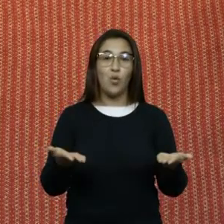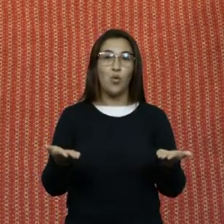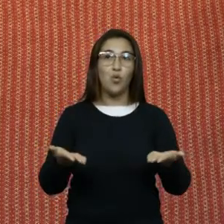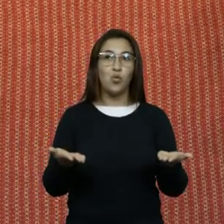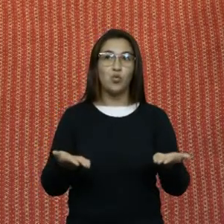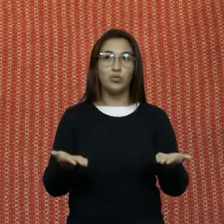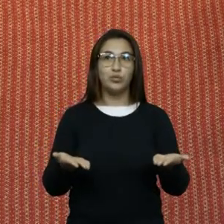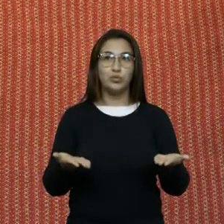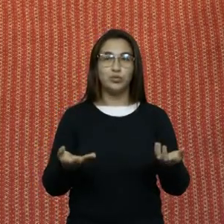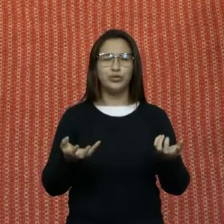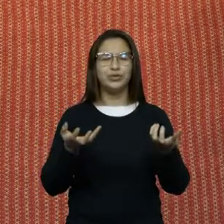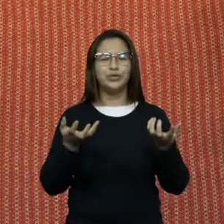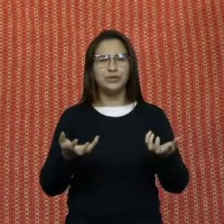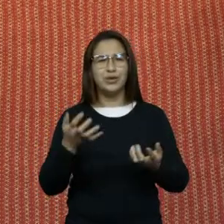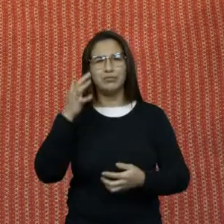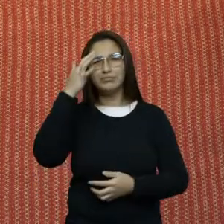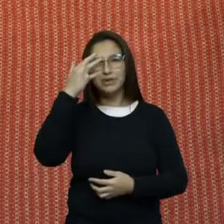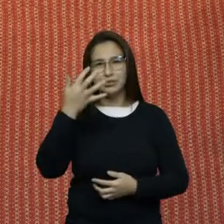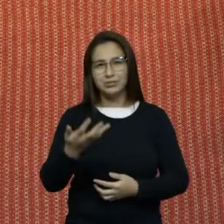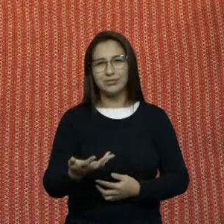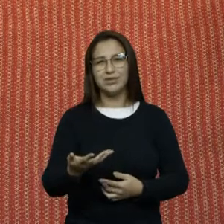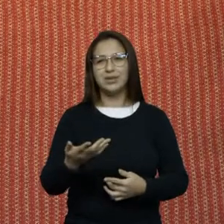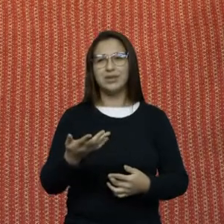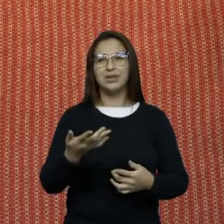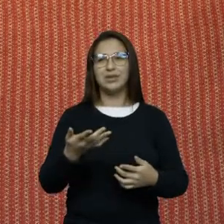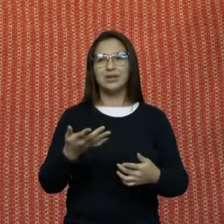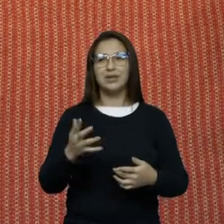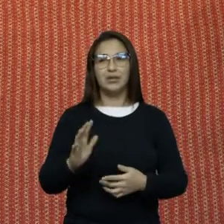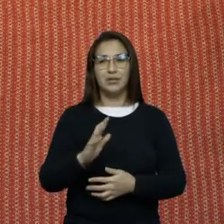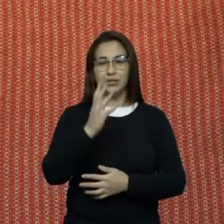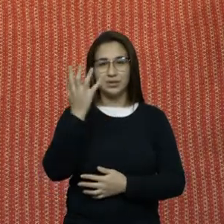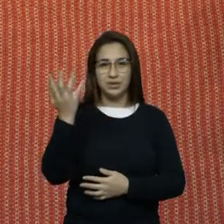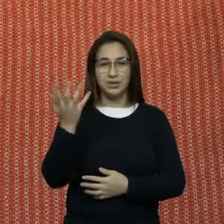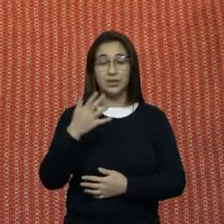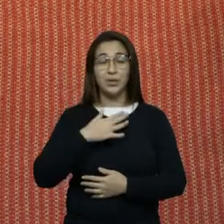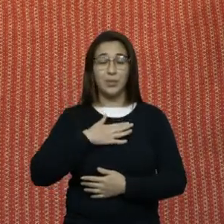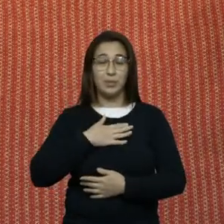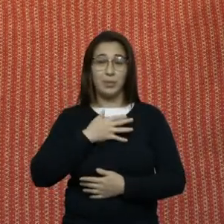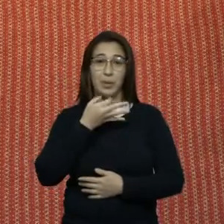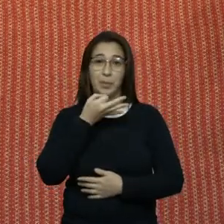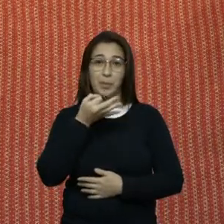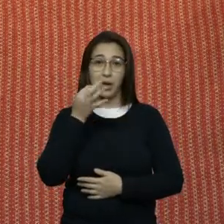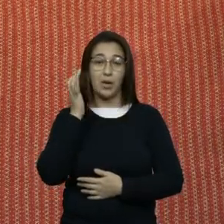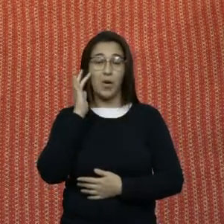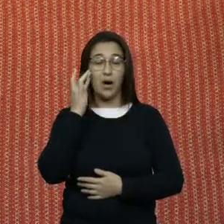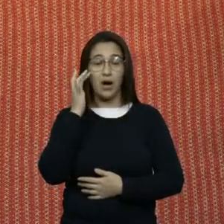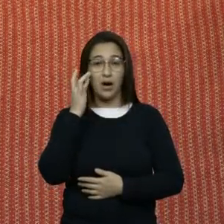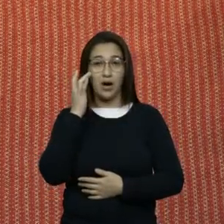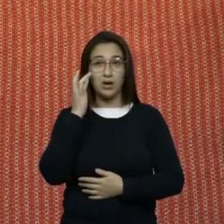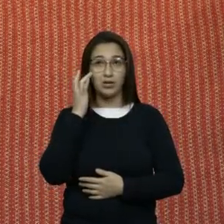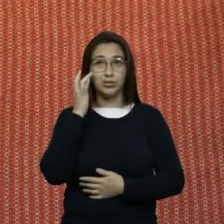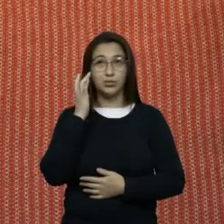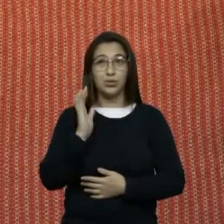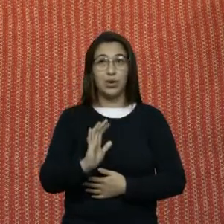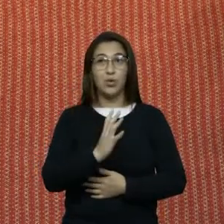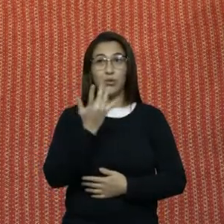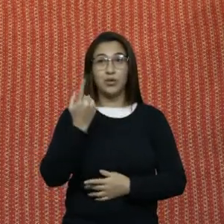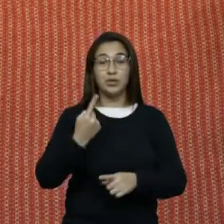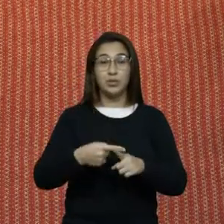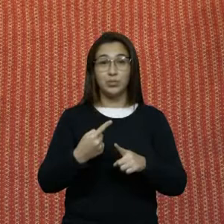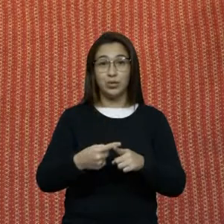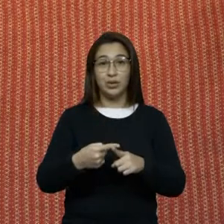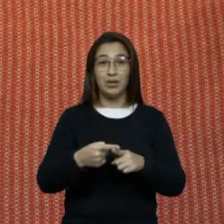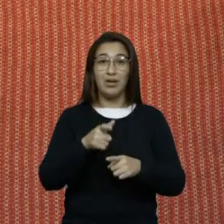tentando resolver uma situação aqui na minha opinião e a minha visão foi causada pelo próprio